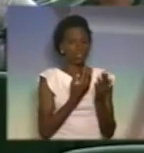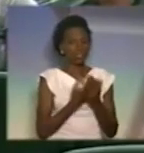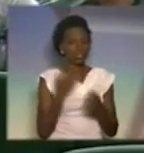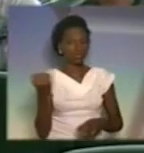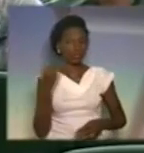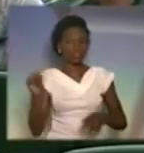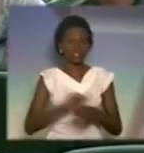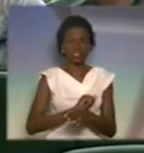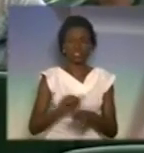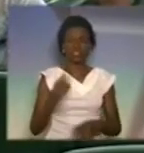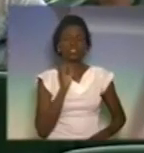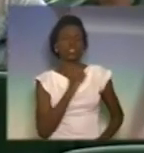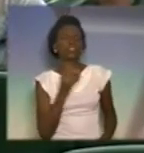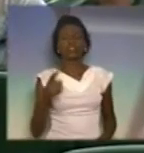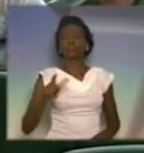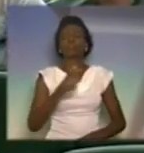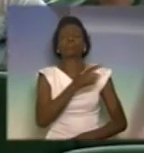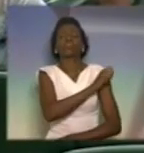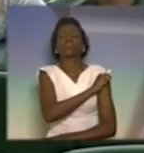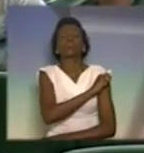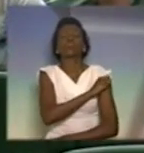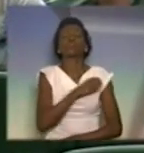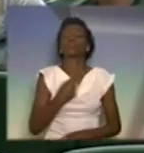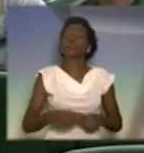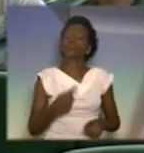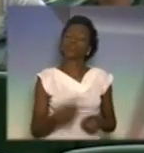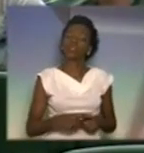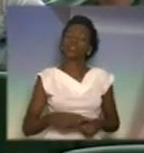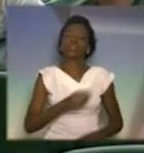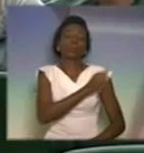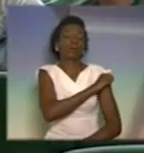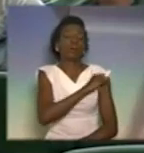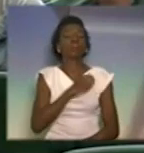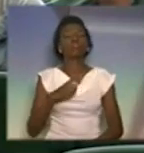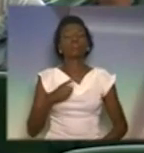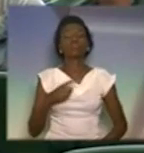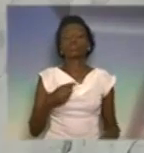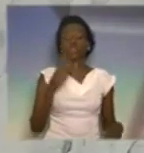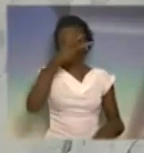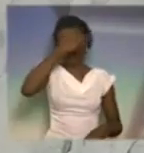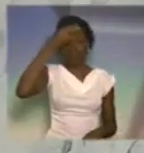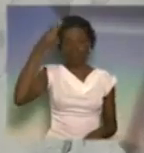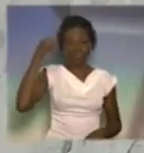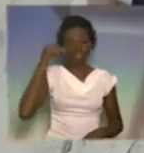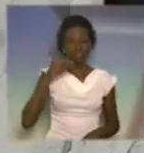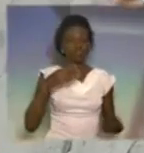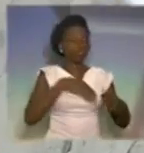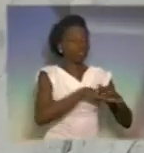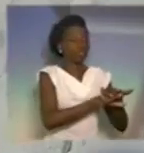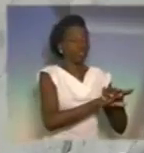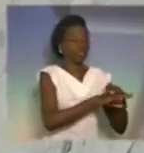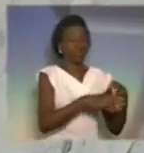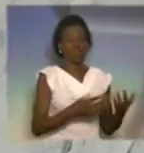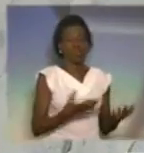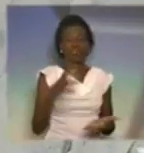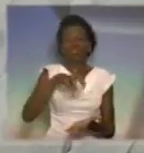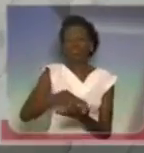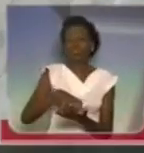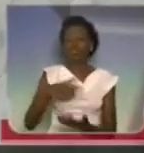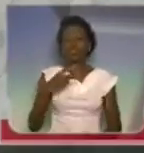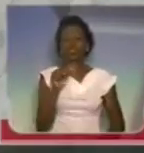essas escolas Por que vai ter então aluno para a prefeitura acomodar ou para o Centro Paula